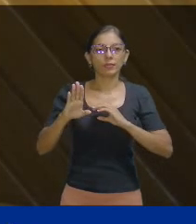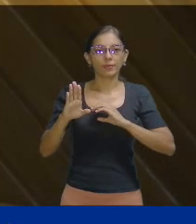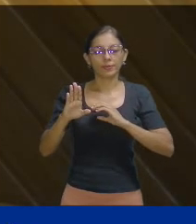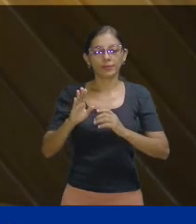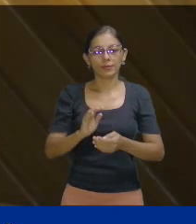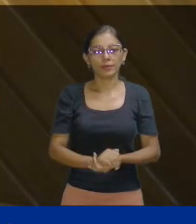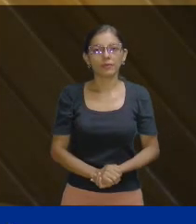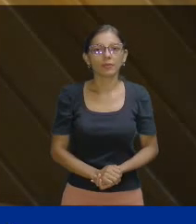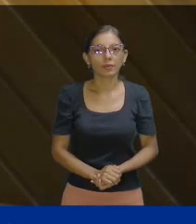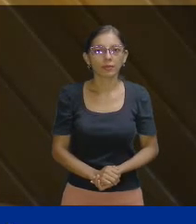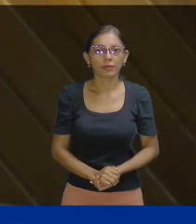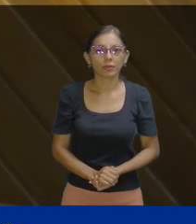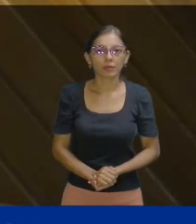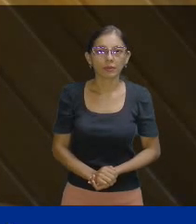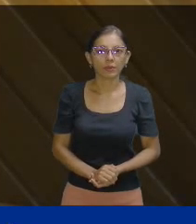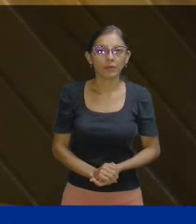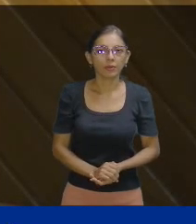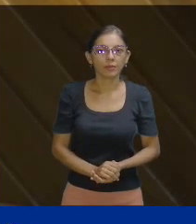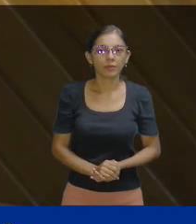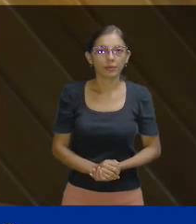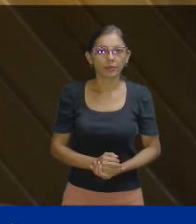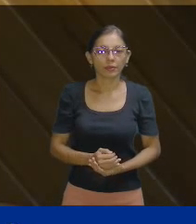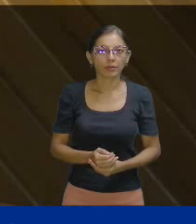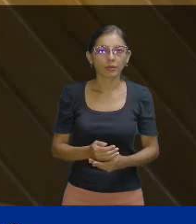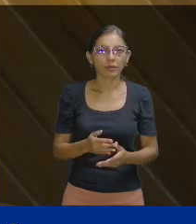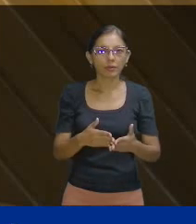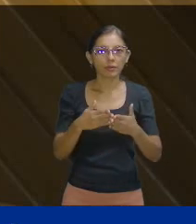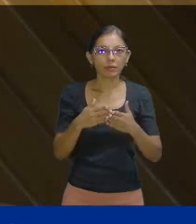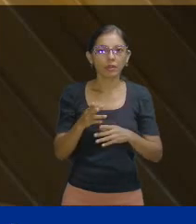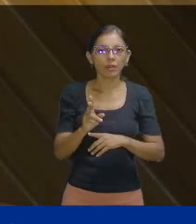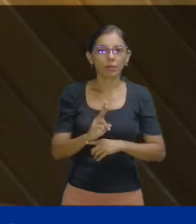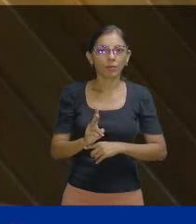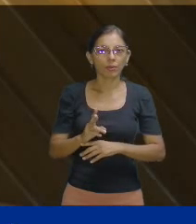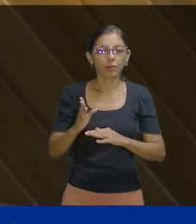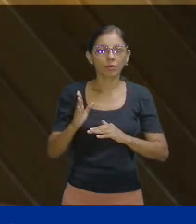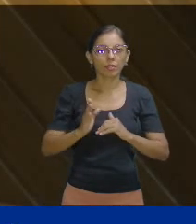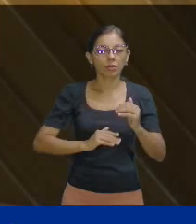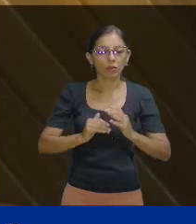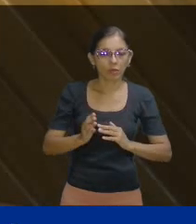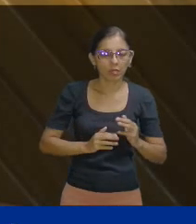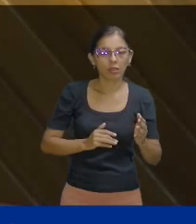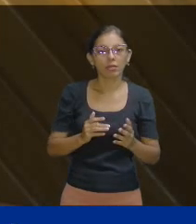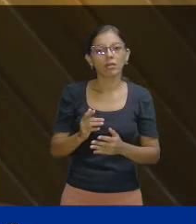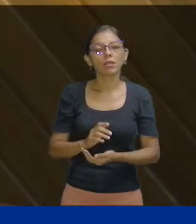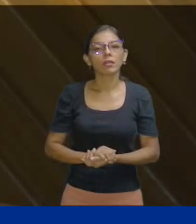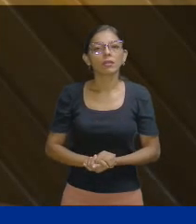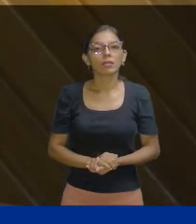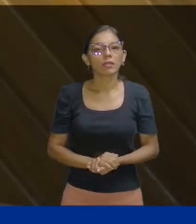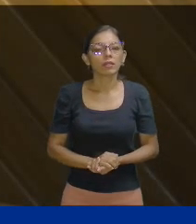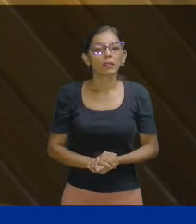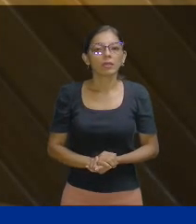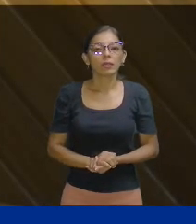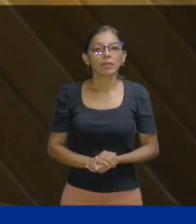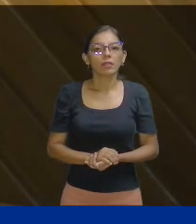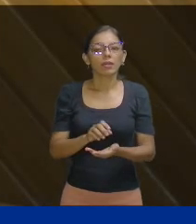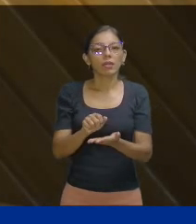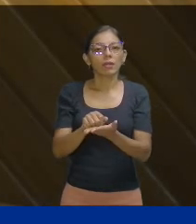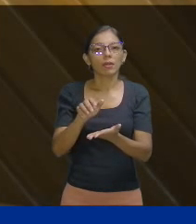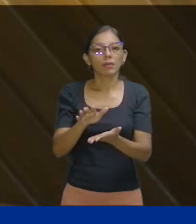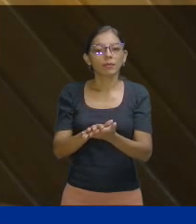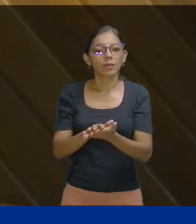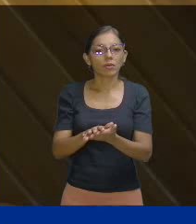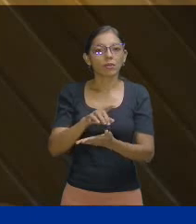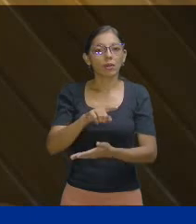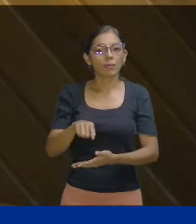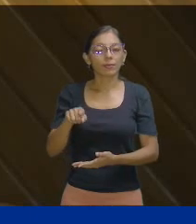Ademais, solicitou que seja oficiada a Procuradoria da Fazenda Nacional para a suspensão da cobrança da multa aplicada.